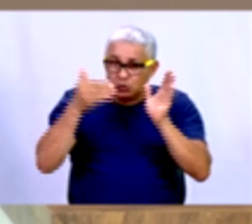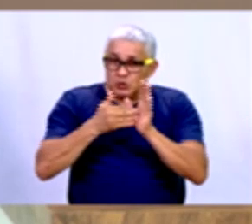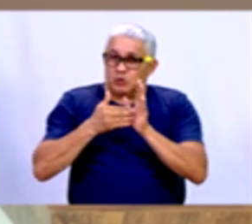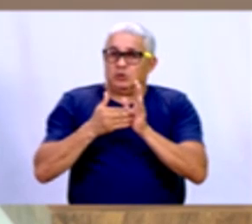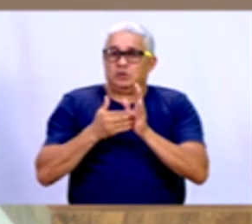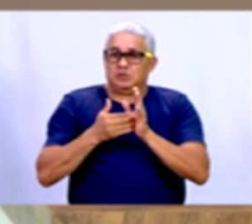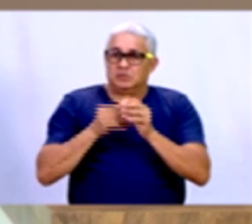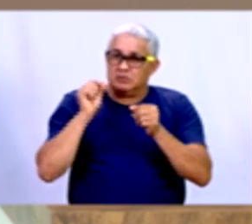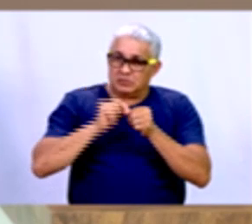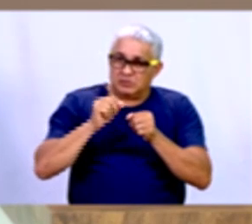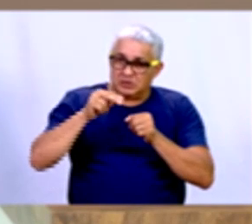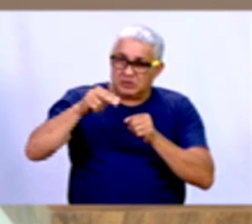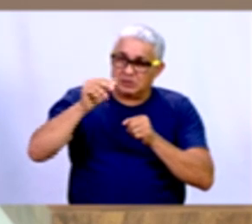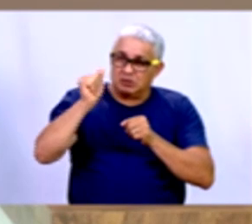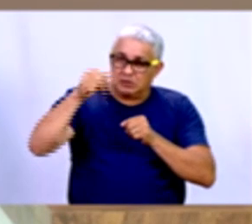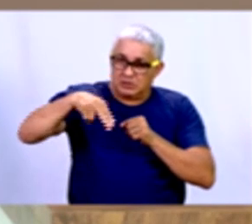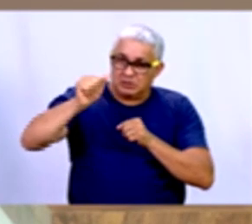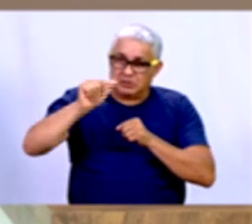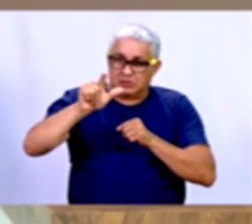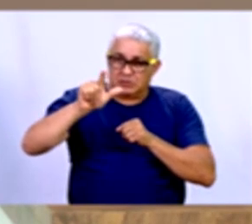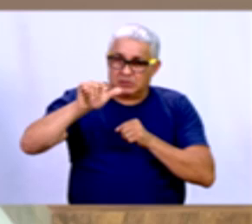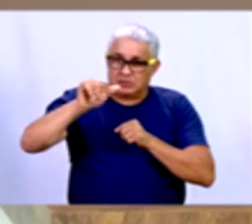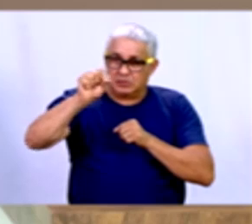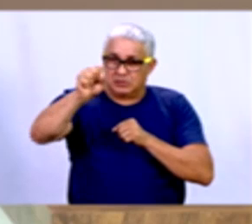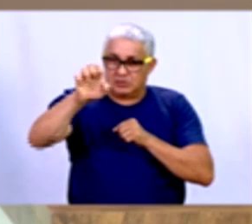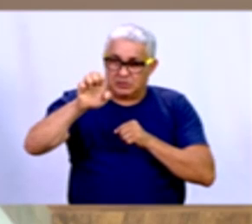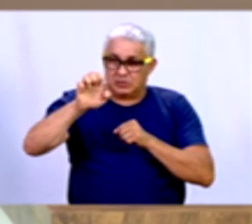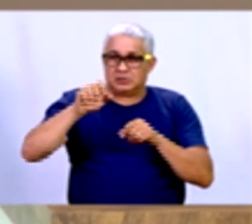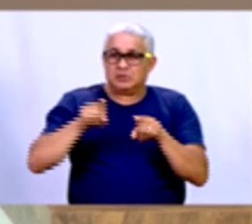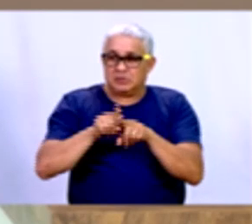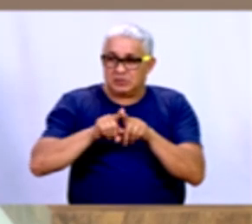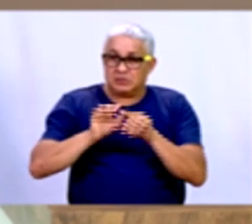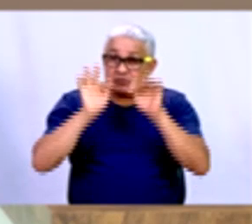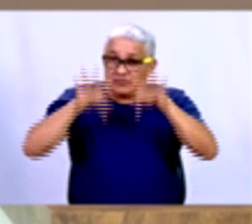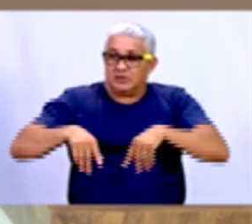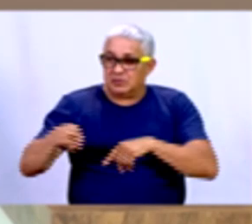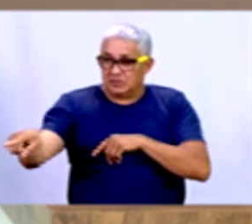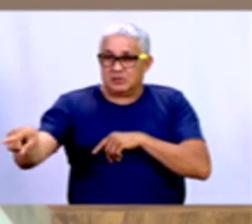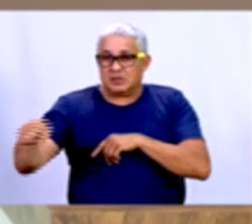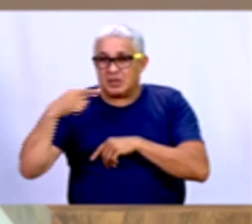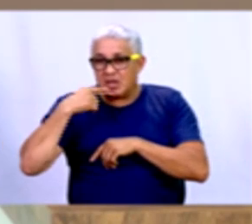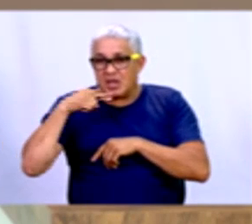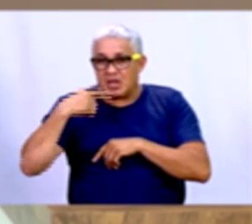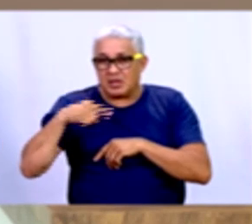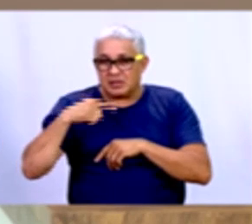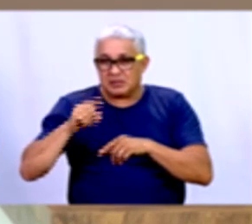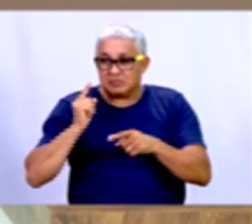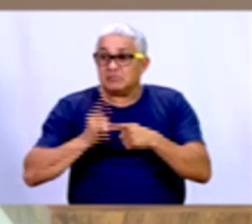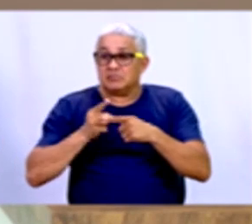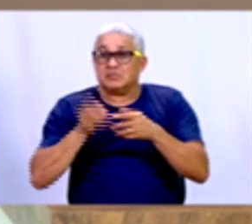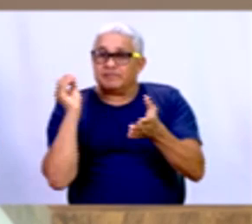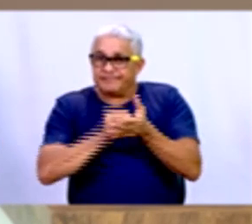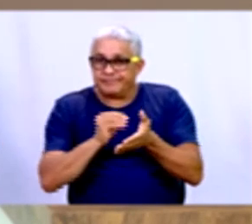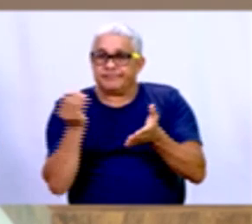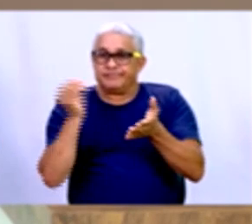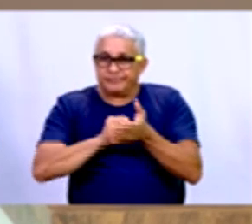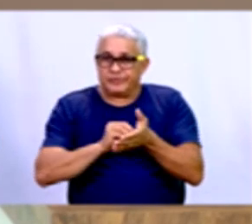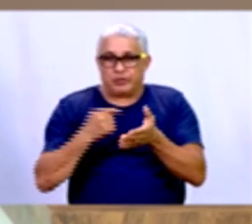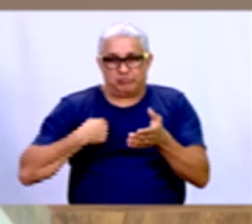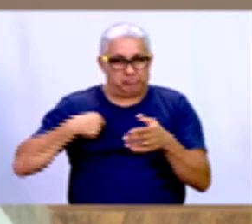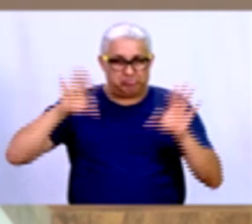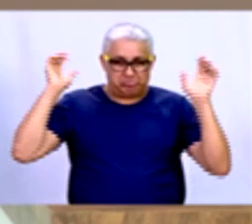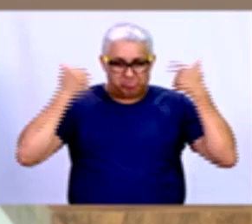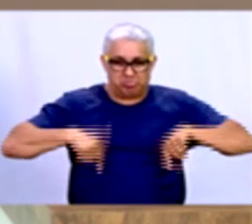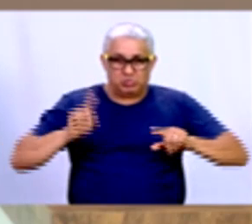que é feita uma análise de requisitos, é bom documentar para não chegar no final o usuário dizer também que ele não solicitou tal funcionalidade. Ou então